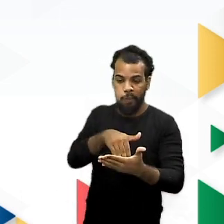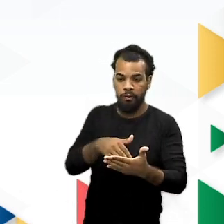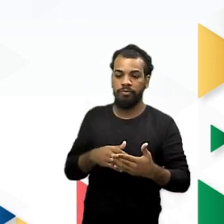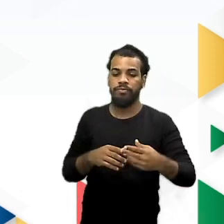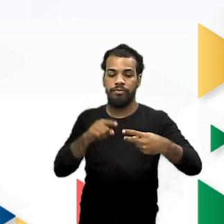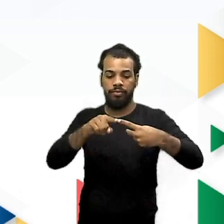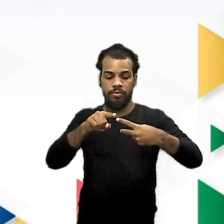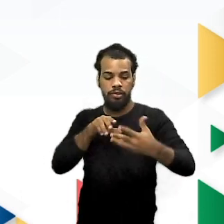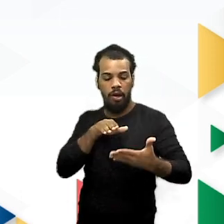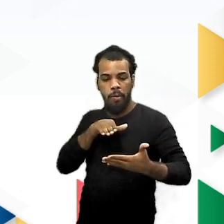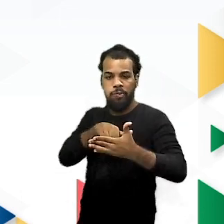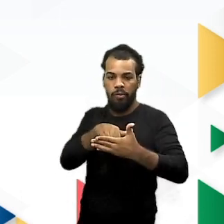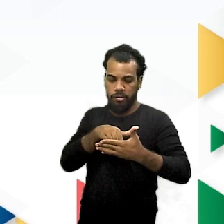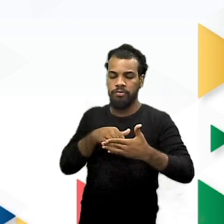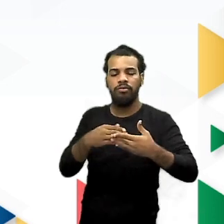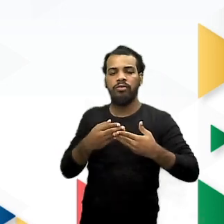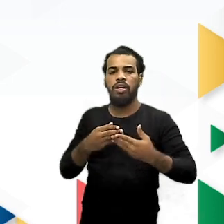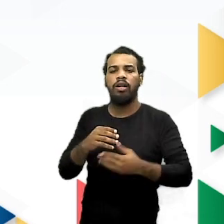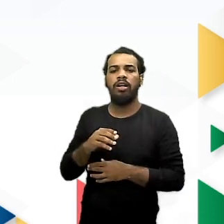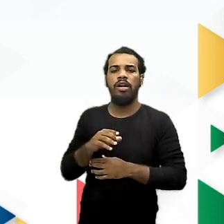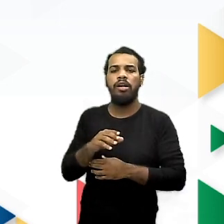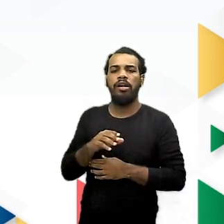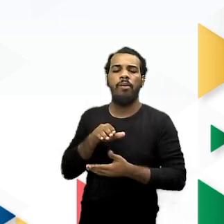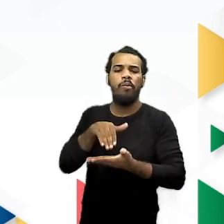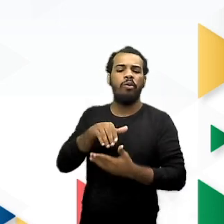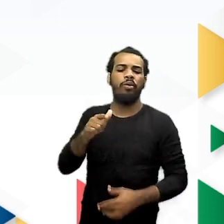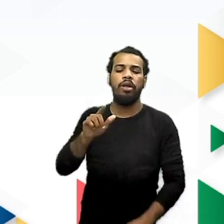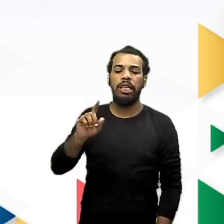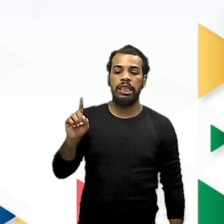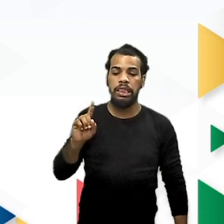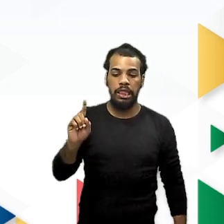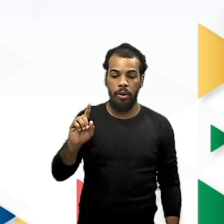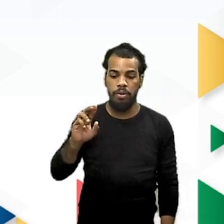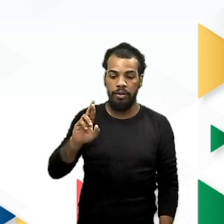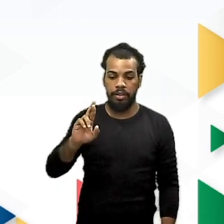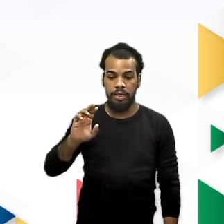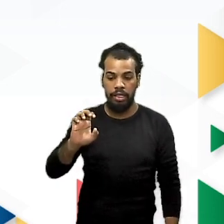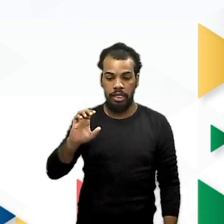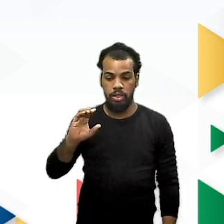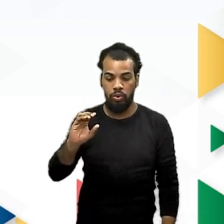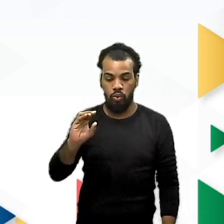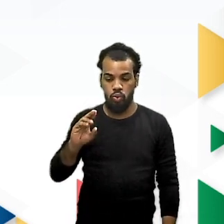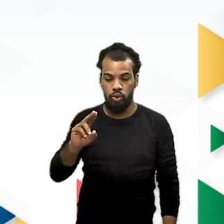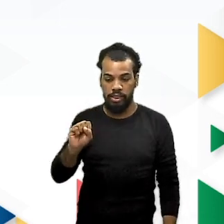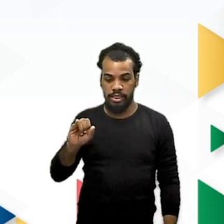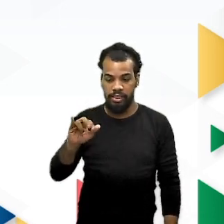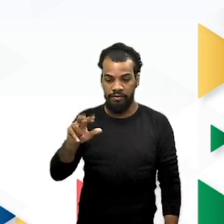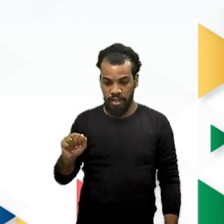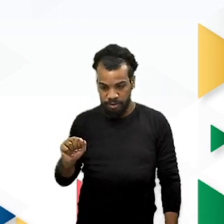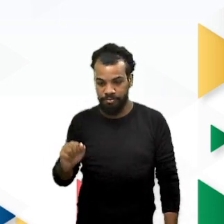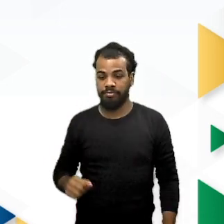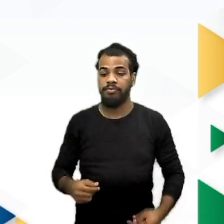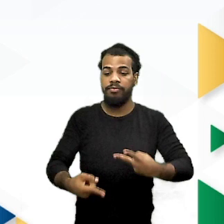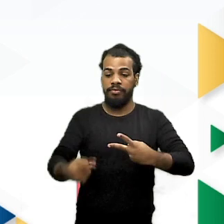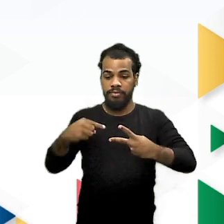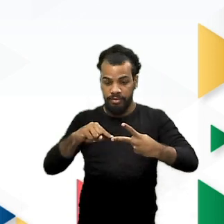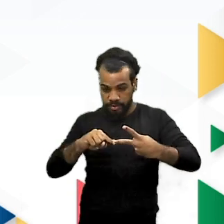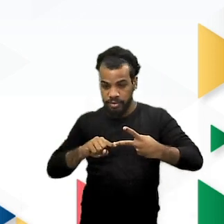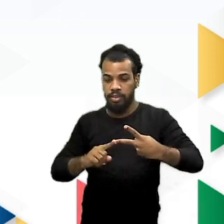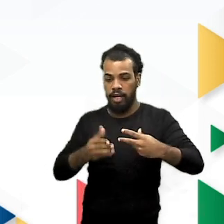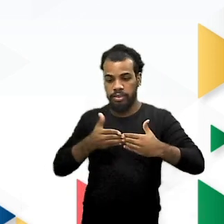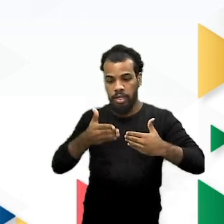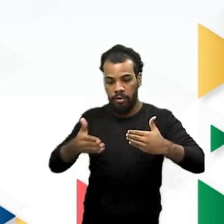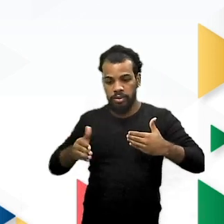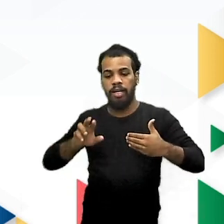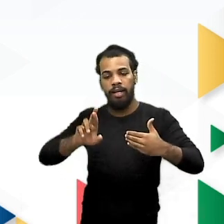recursiva. Recurso, não há continuidade, tá bom? E aí, claro, a segunda é uma sequência recursiva porque